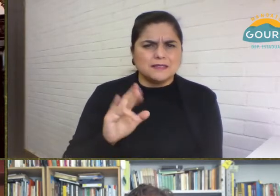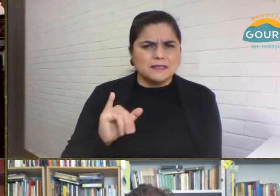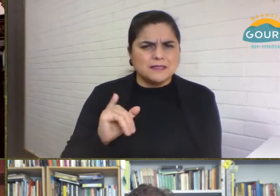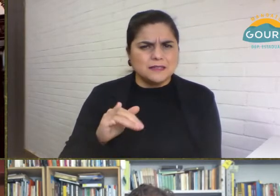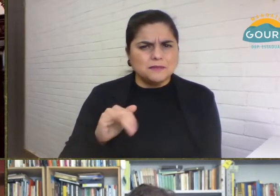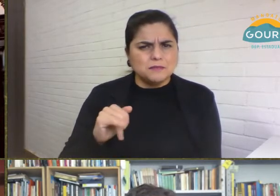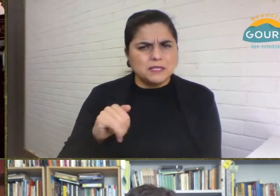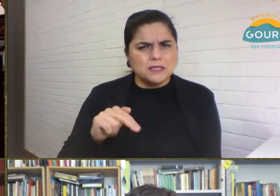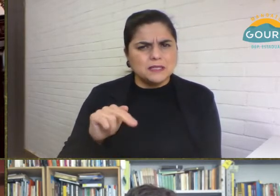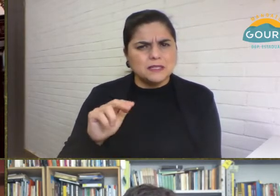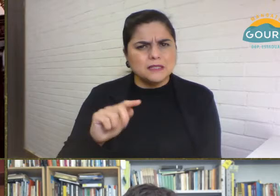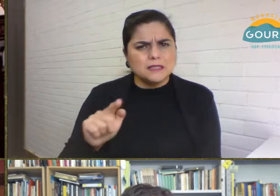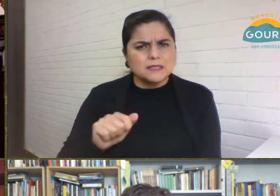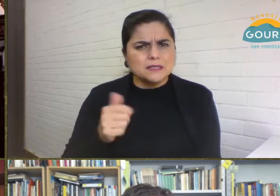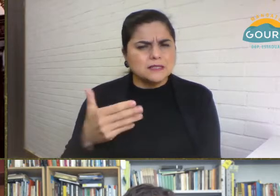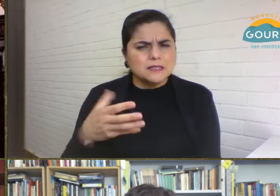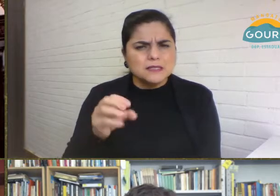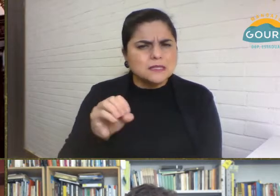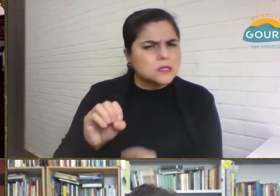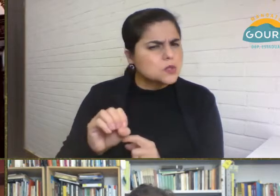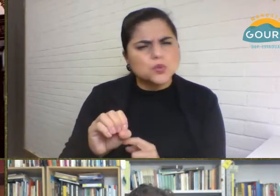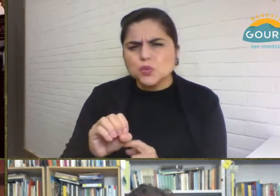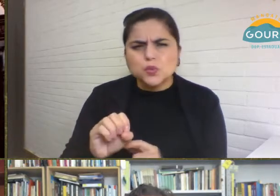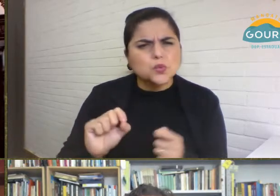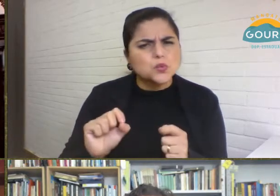jurídico, existem ilícitos